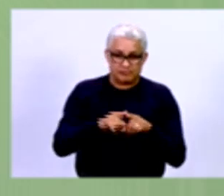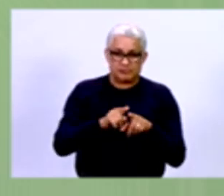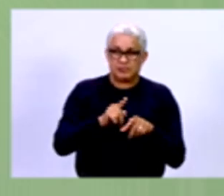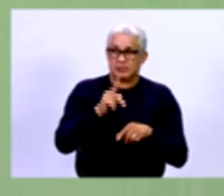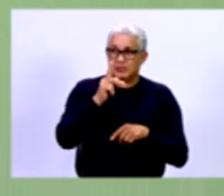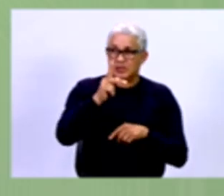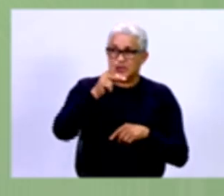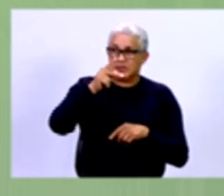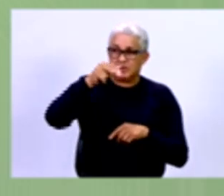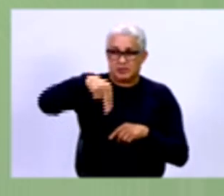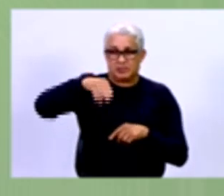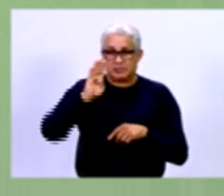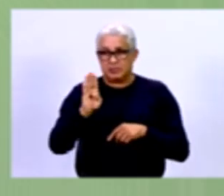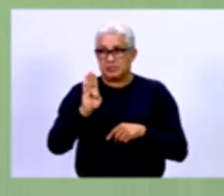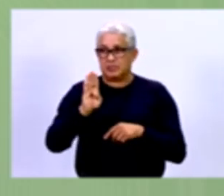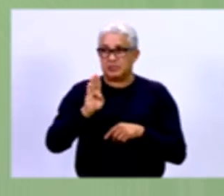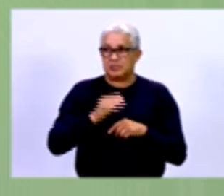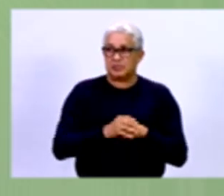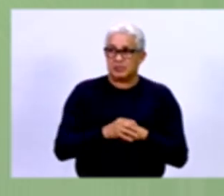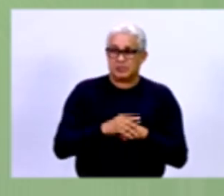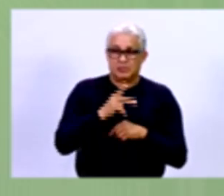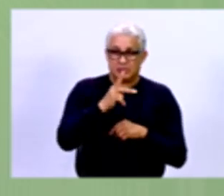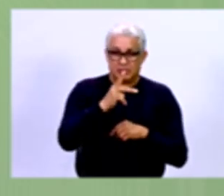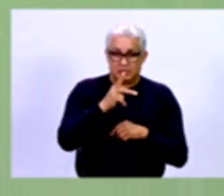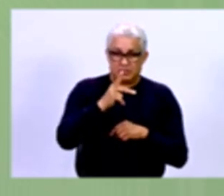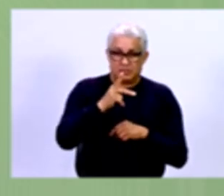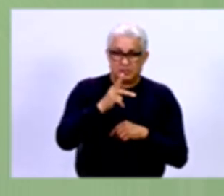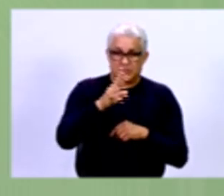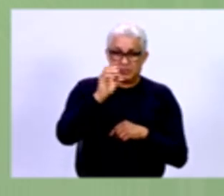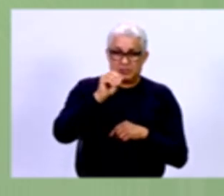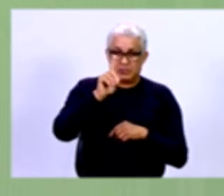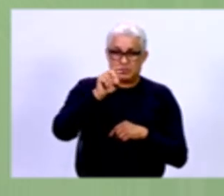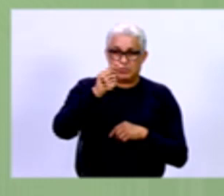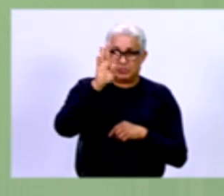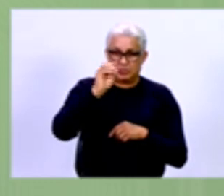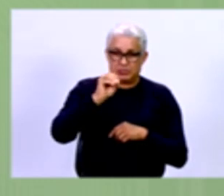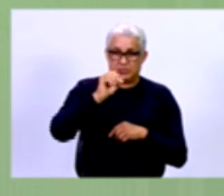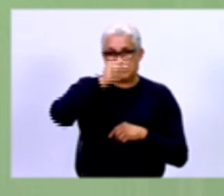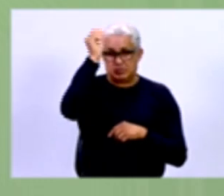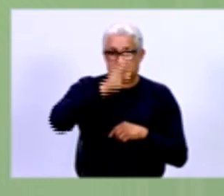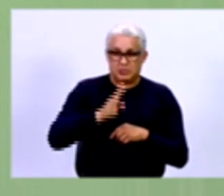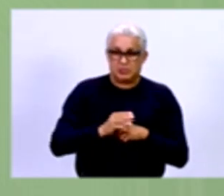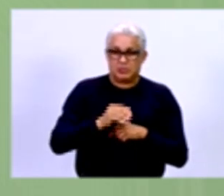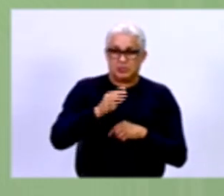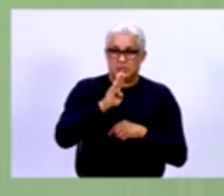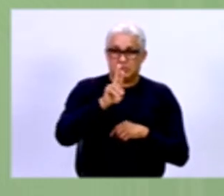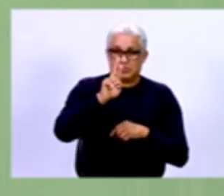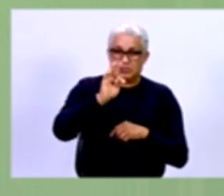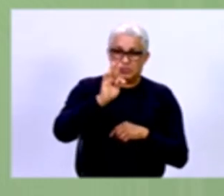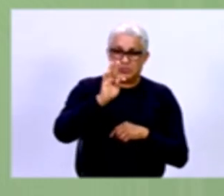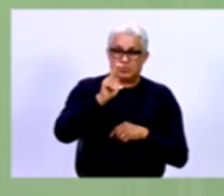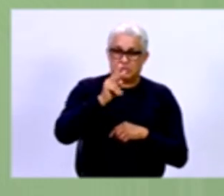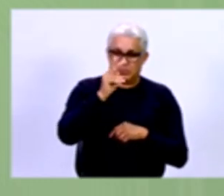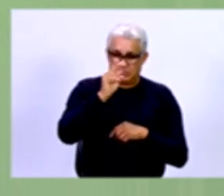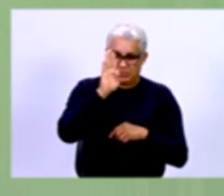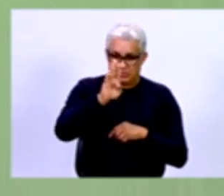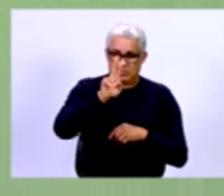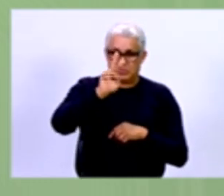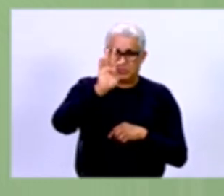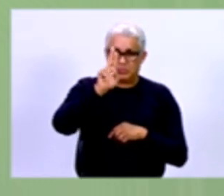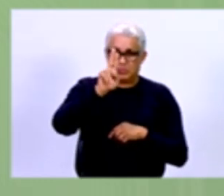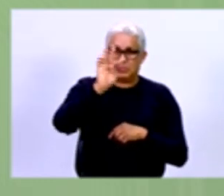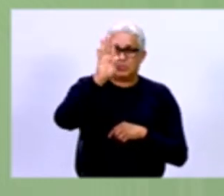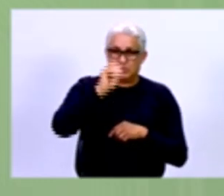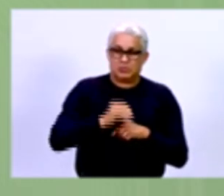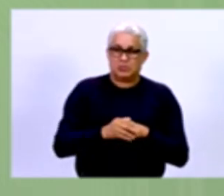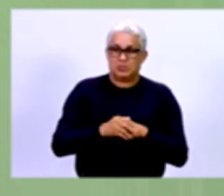que nós vamos também trabalhá-lo mais adiante. Então, são dois exemplos. Vamos iniciar pelo PIB,